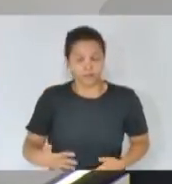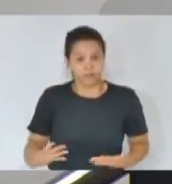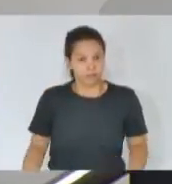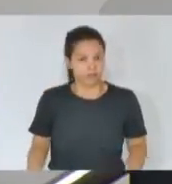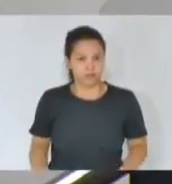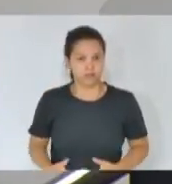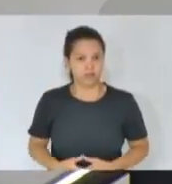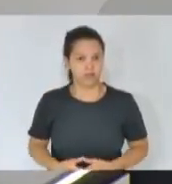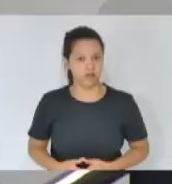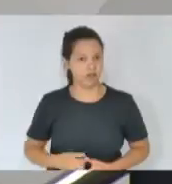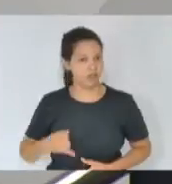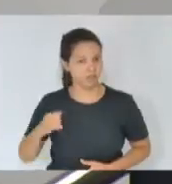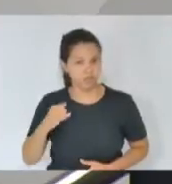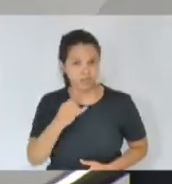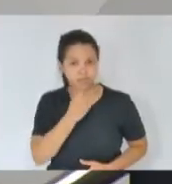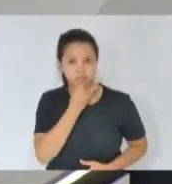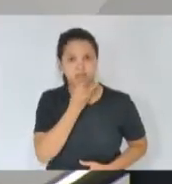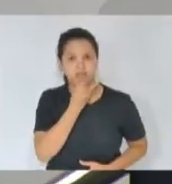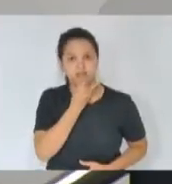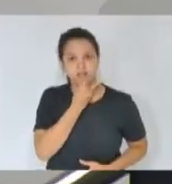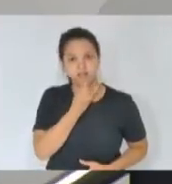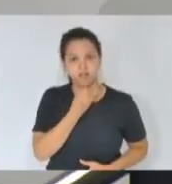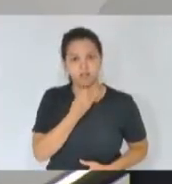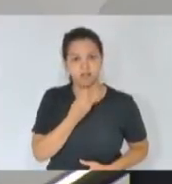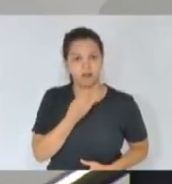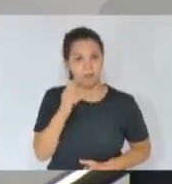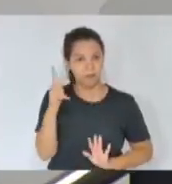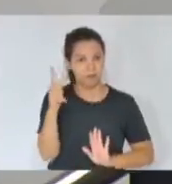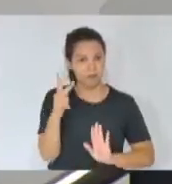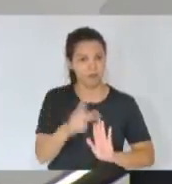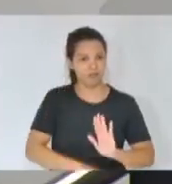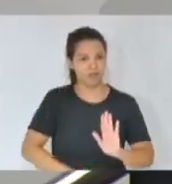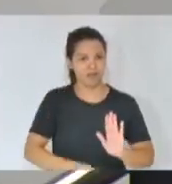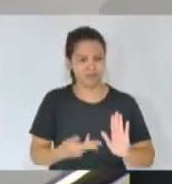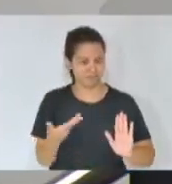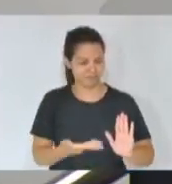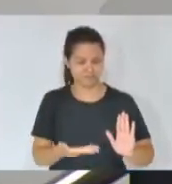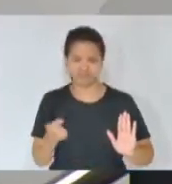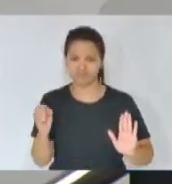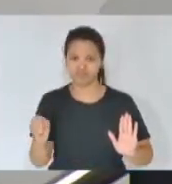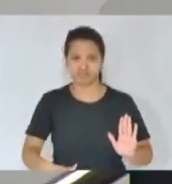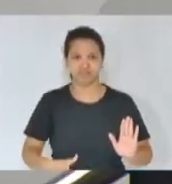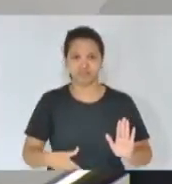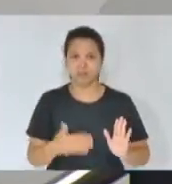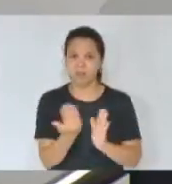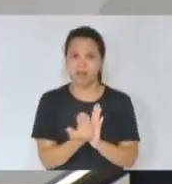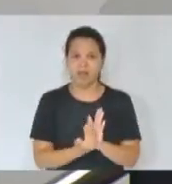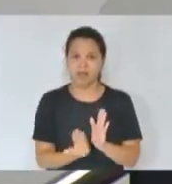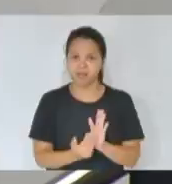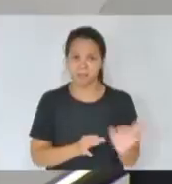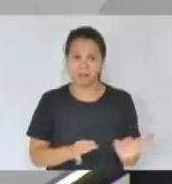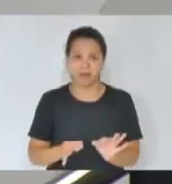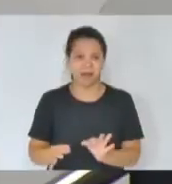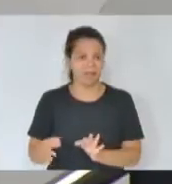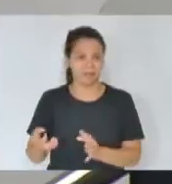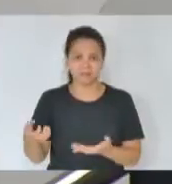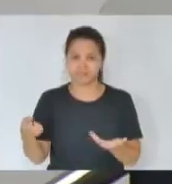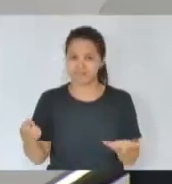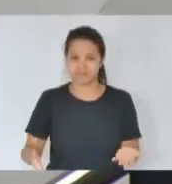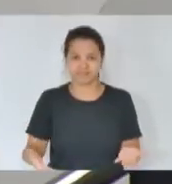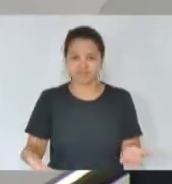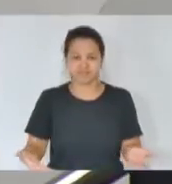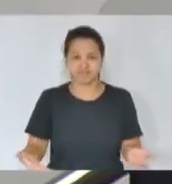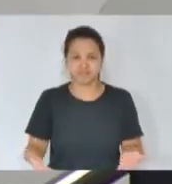É uma tristeza de projeto, uma tristeza de planejamento. É uma tristeza.